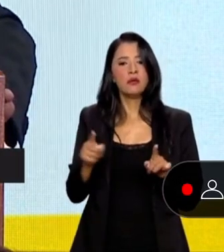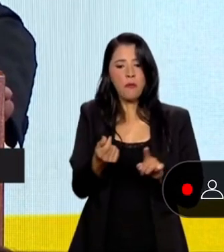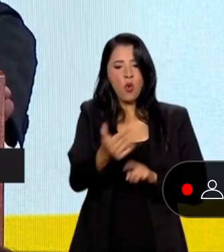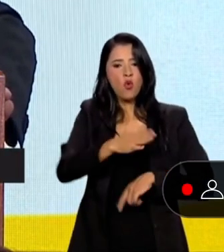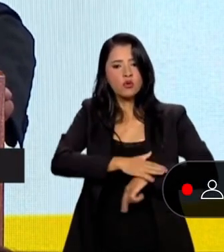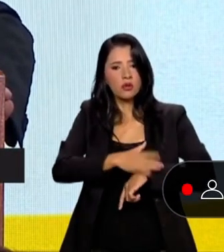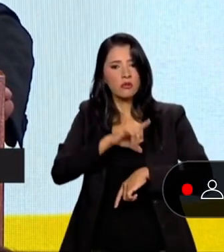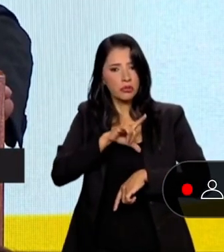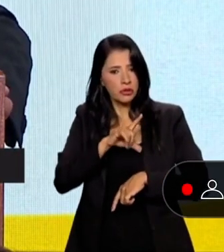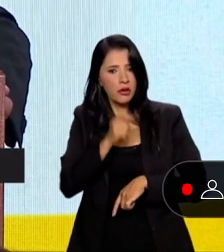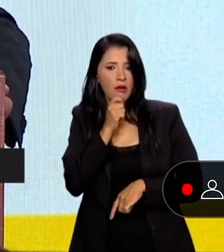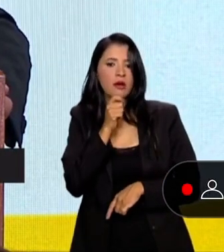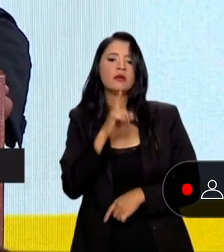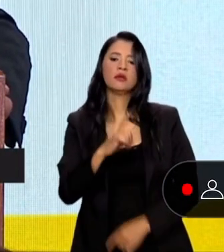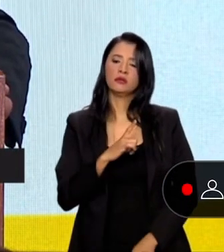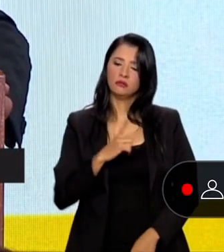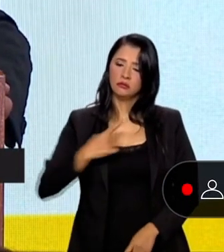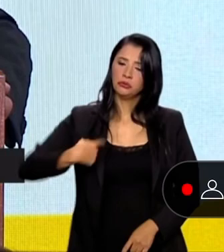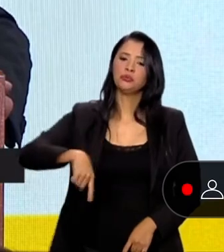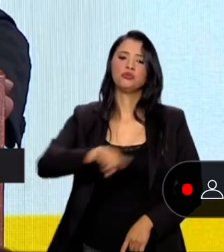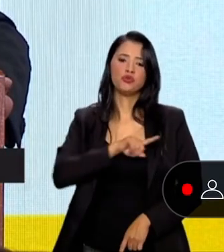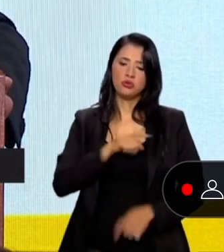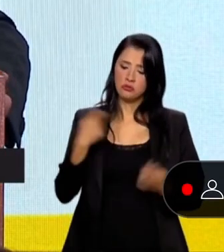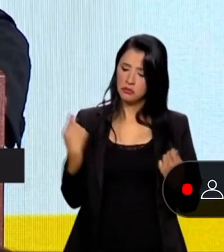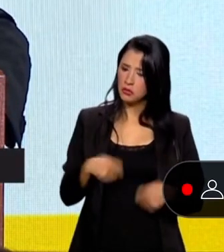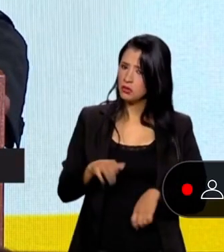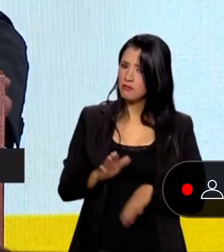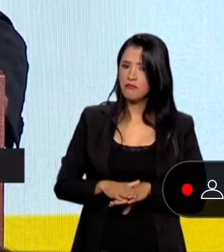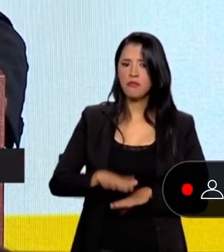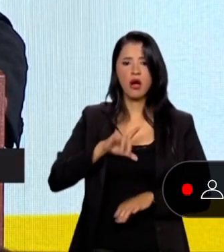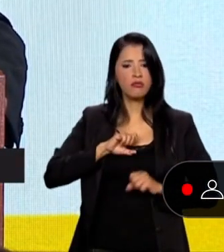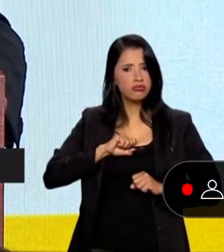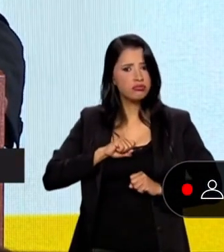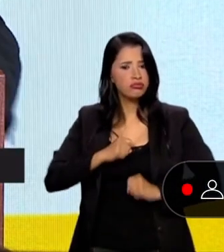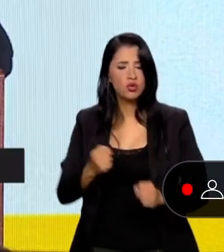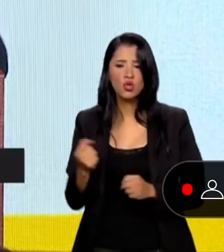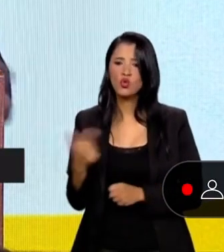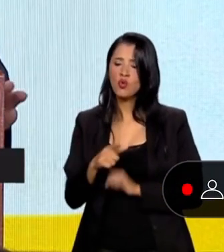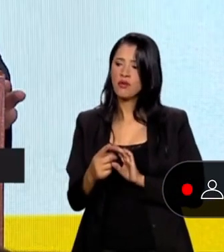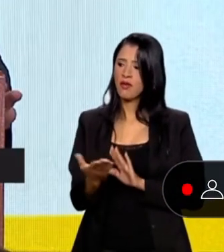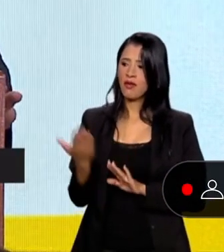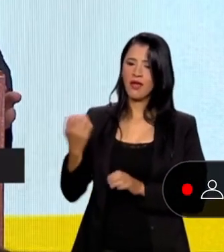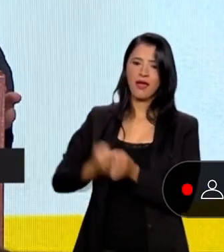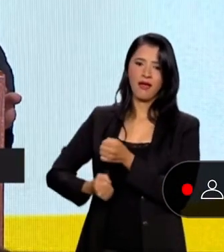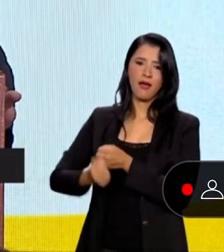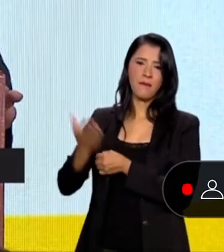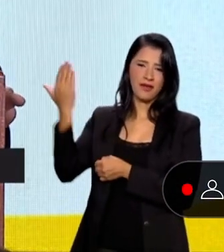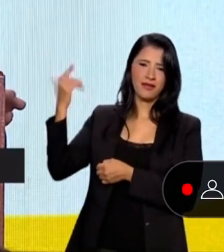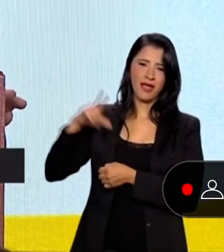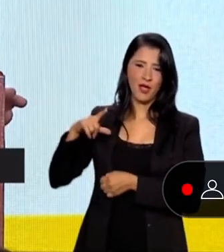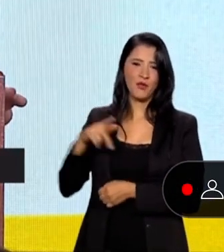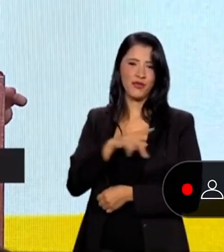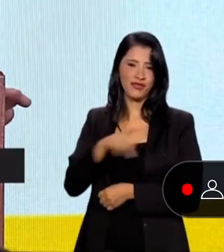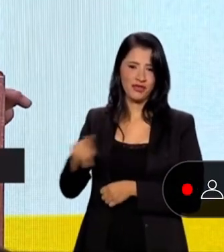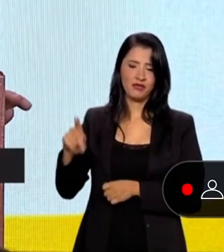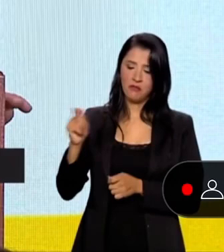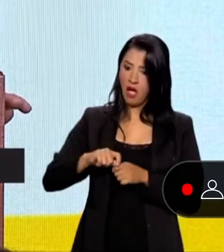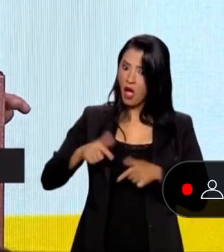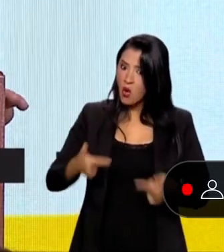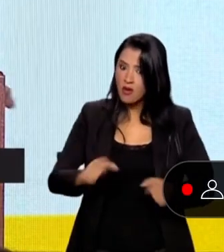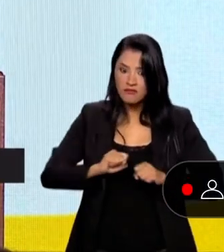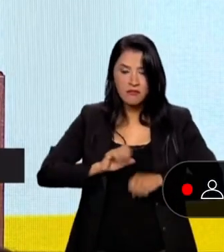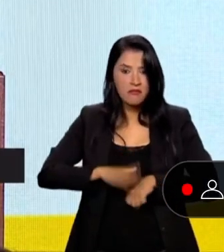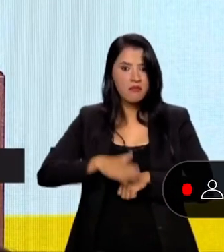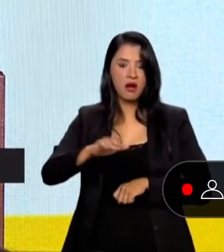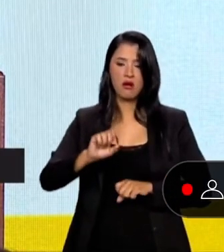tem, a gente vai ter que fazer mais do que a gente fez nos outros mandatos. A gente tem a obrigação de fazer